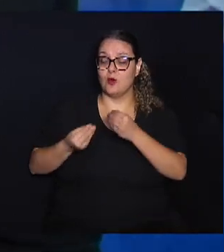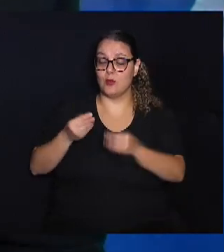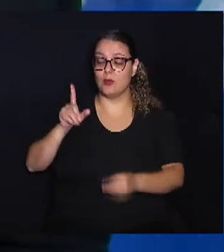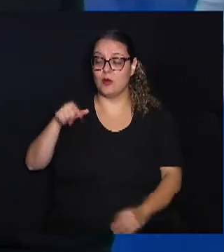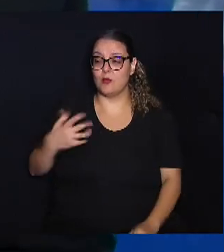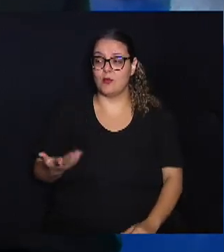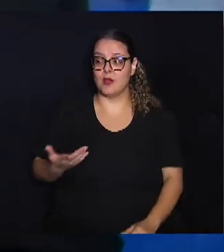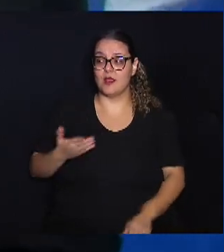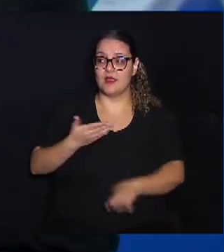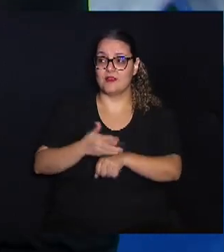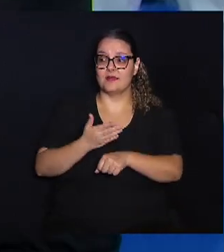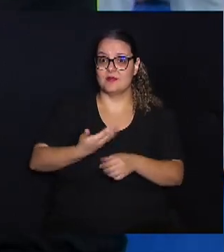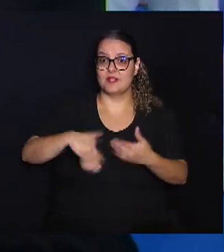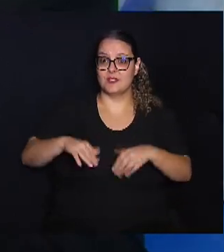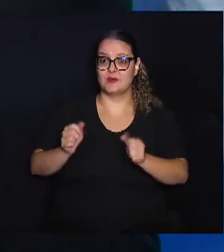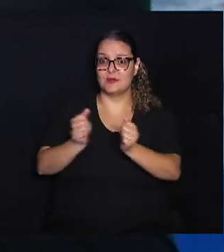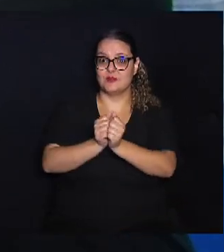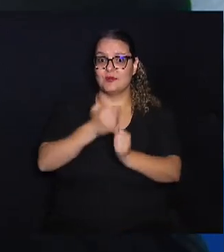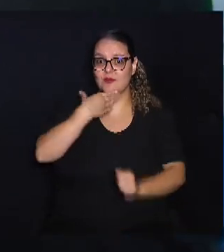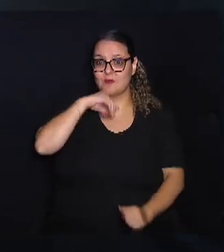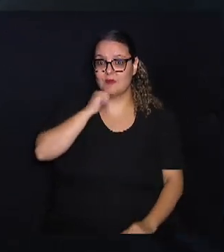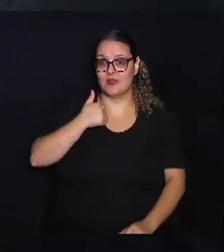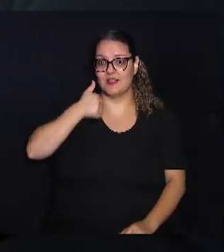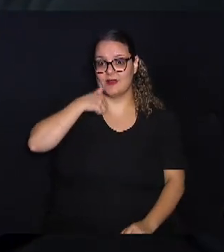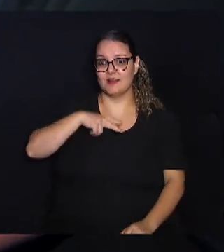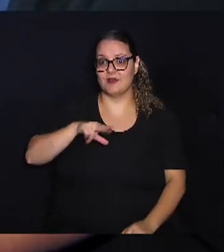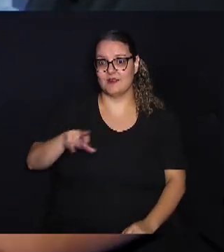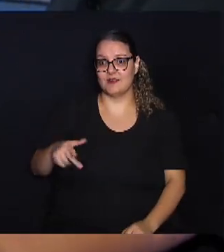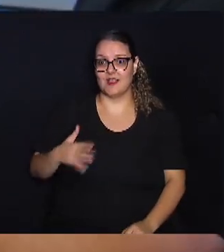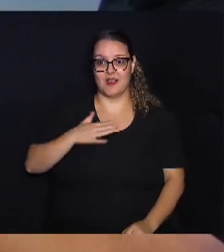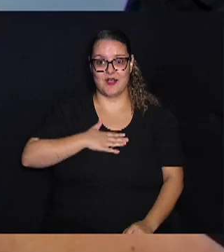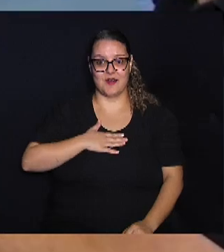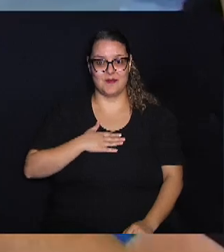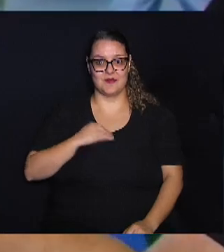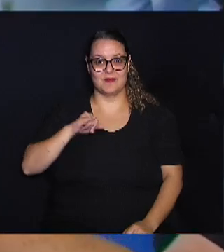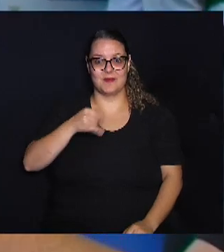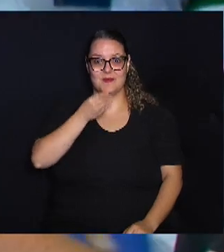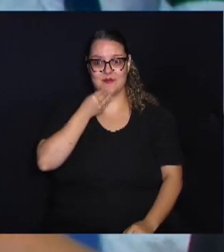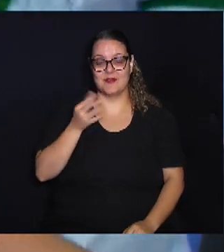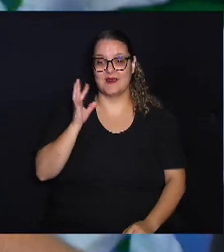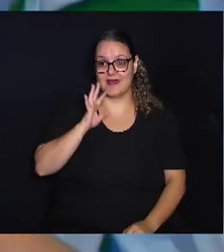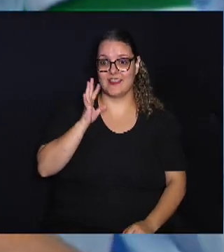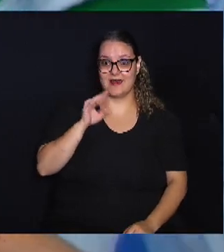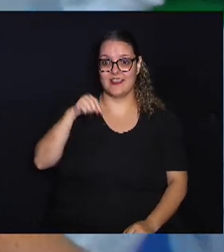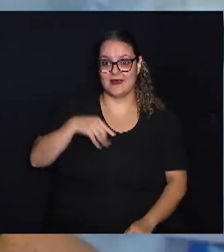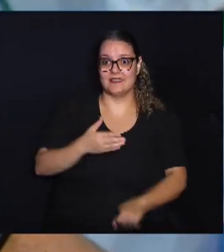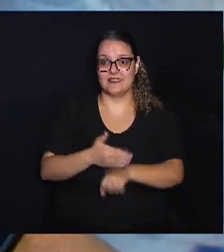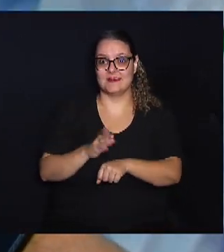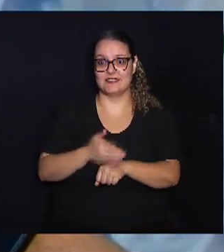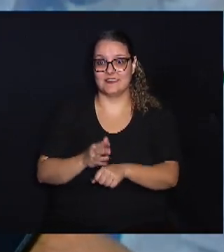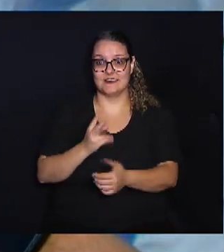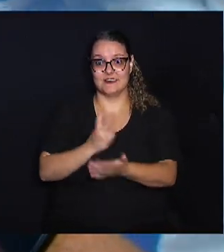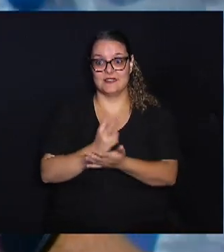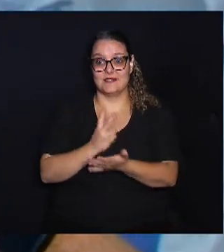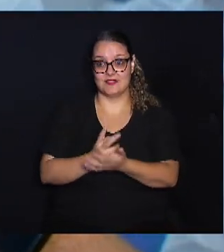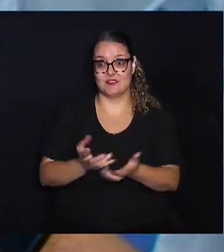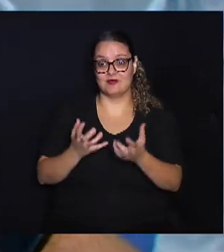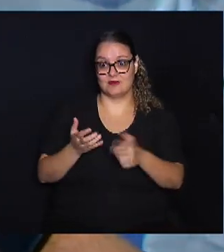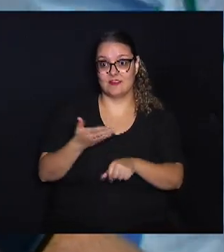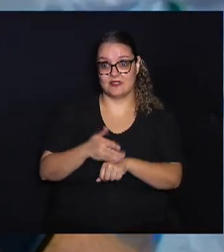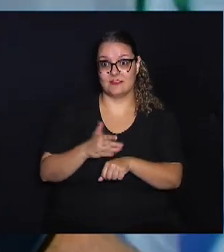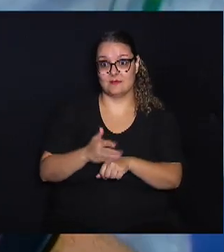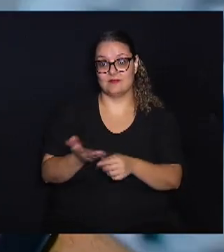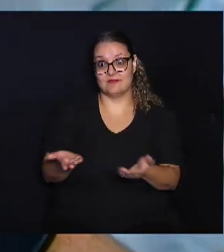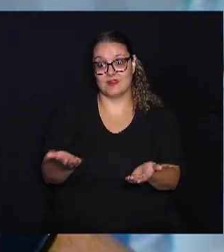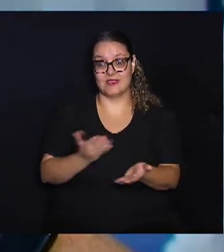junto com seu pai, junto com a sua irmã? Pra mim é uma oportunidade muito boa, é legal treinar. Eu sempre quis muito treinar, só que no